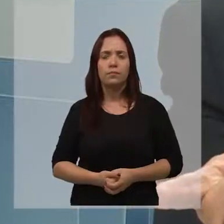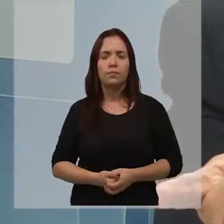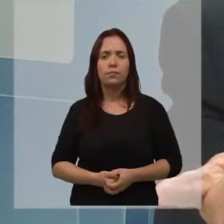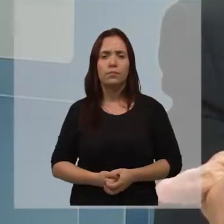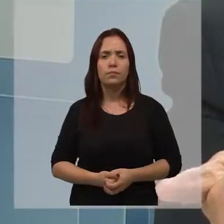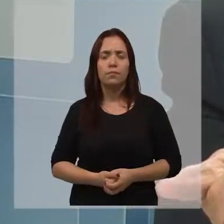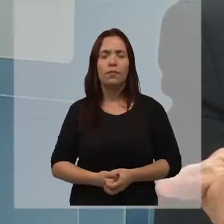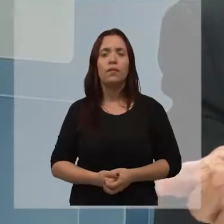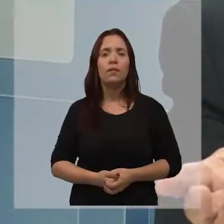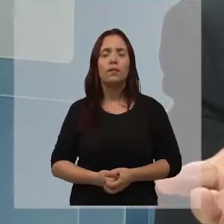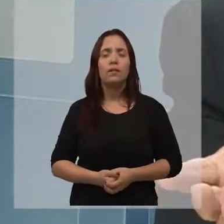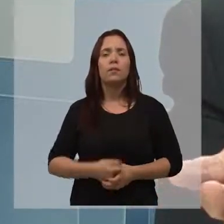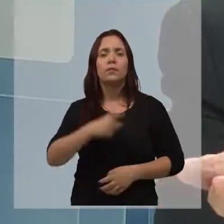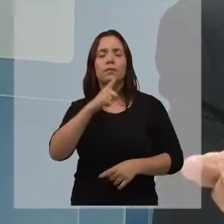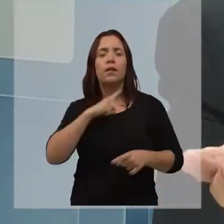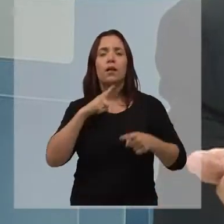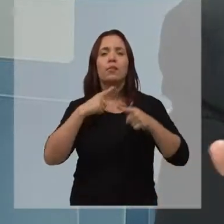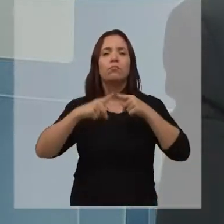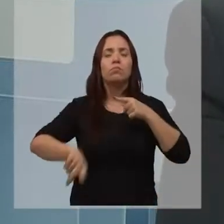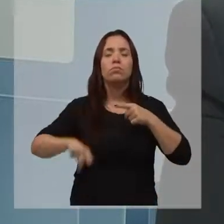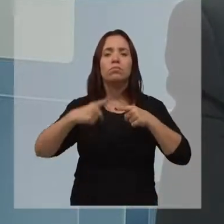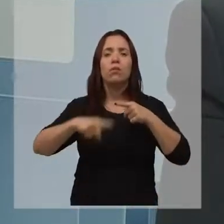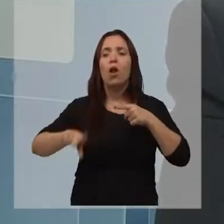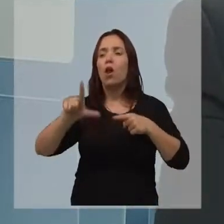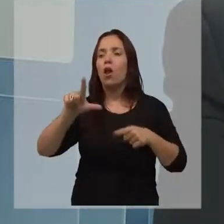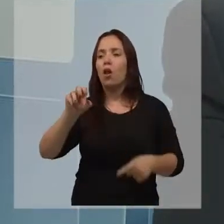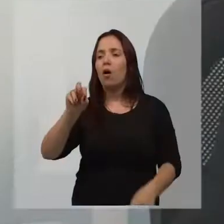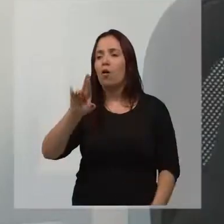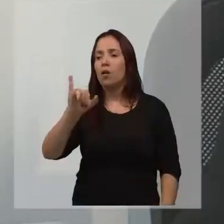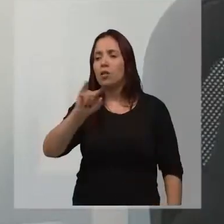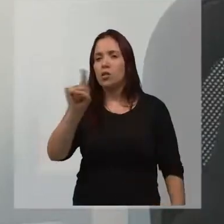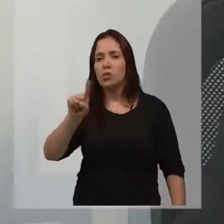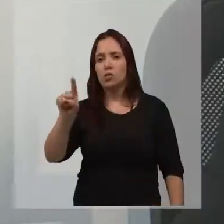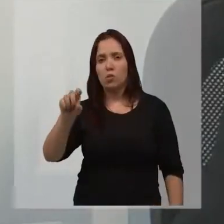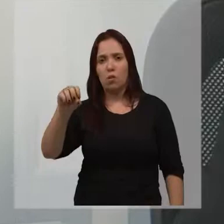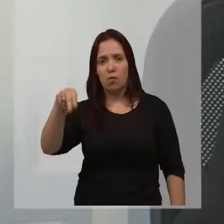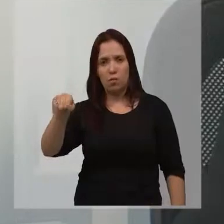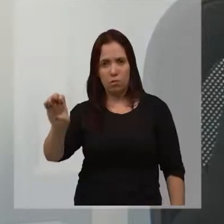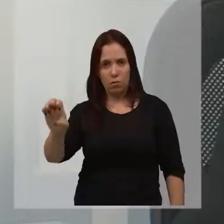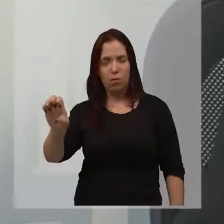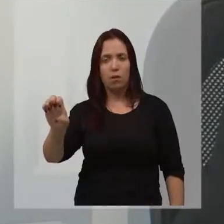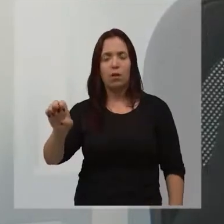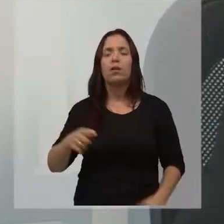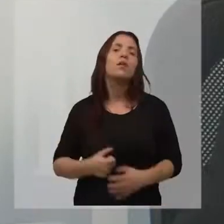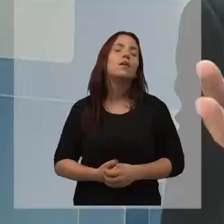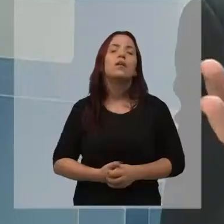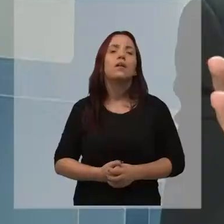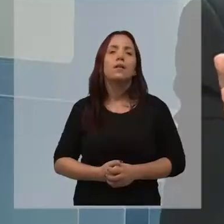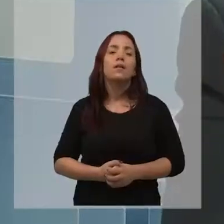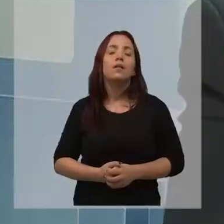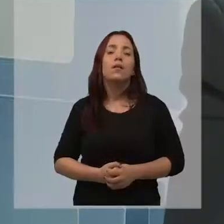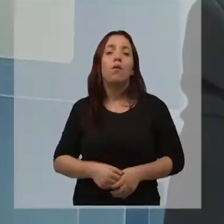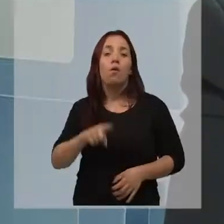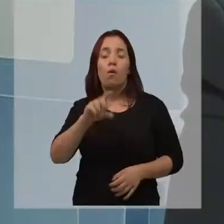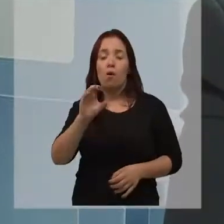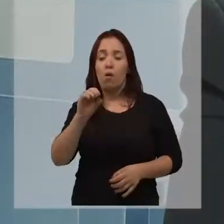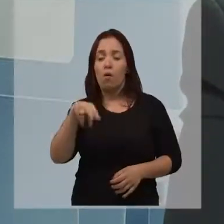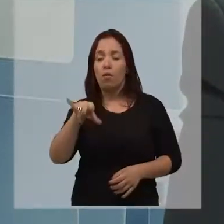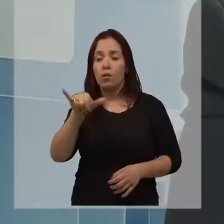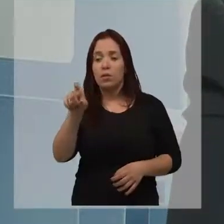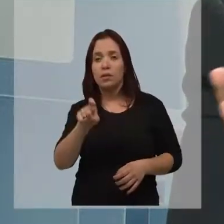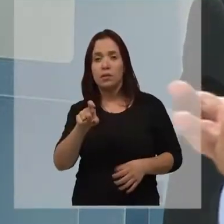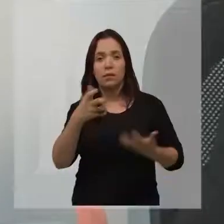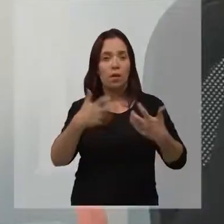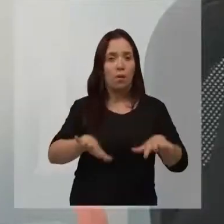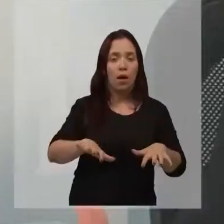Civil, do Lorenzoni, mas então não, o governo, é interessante isso, então, essa colocação. O Onyx não queria, mas o Guedes queria, porque